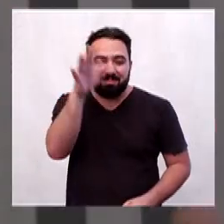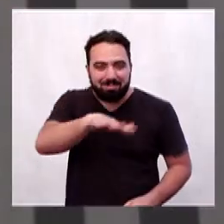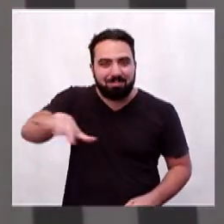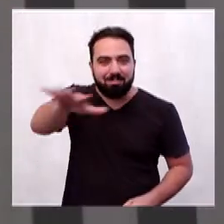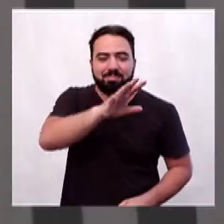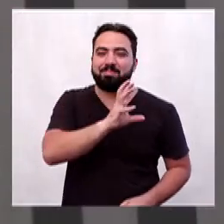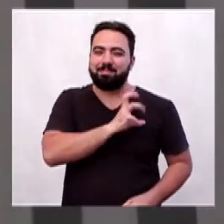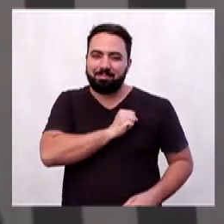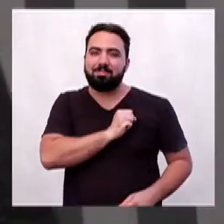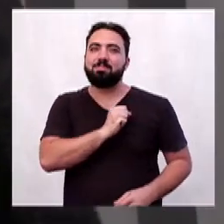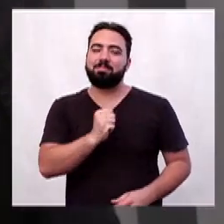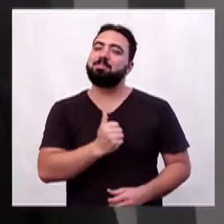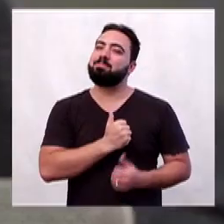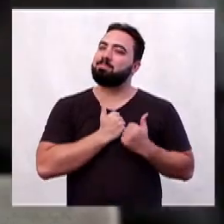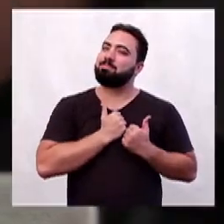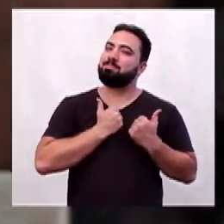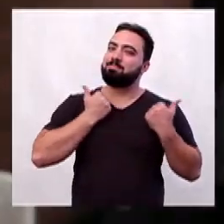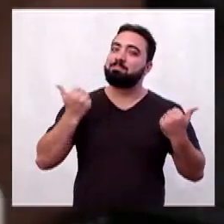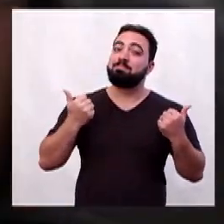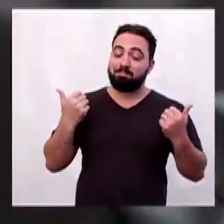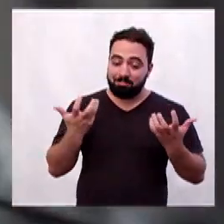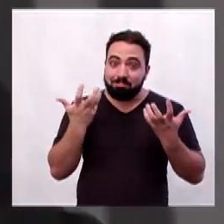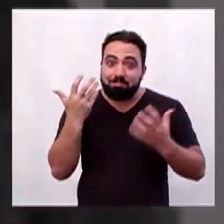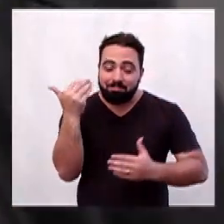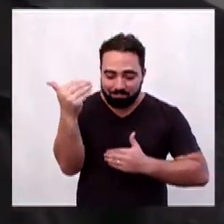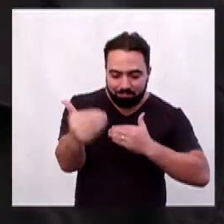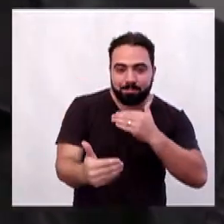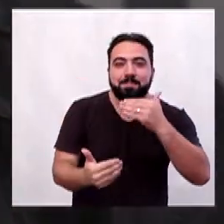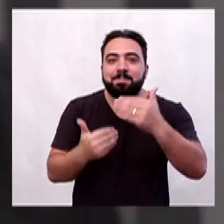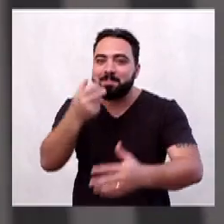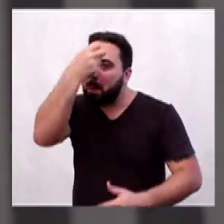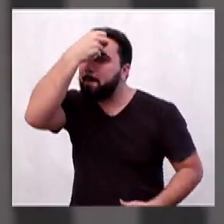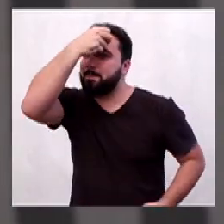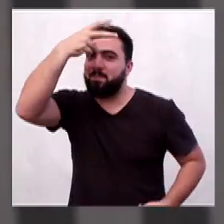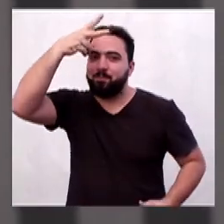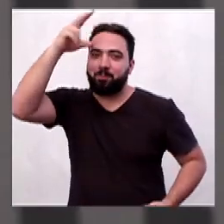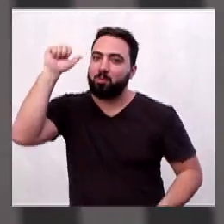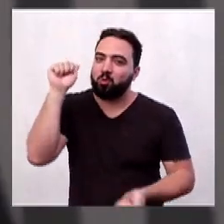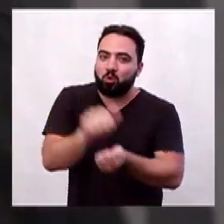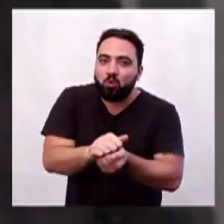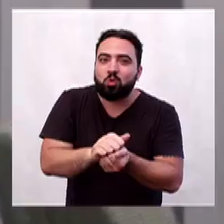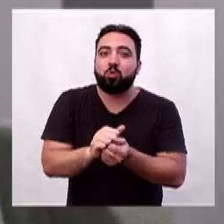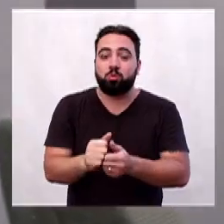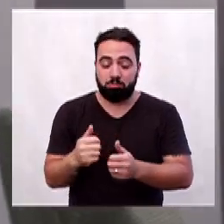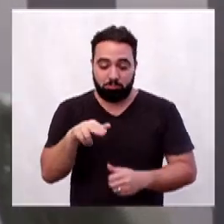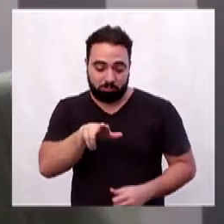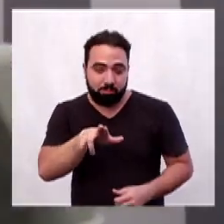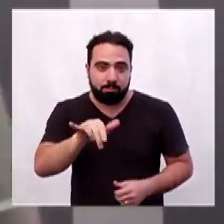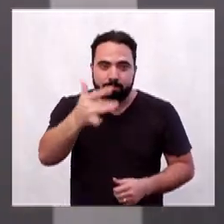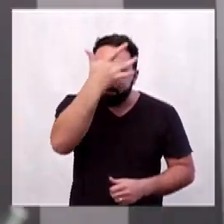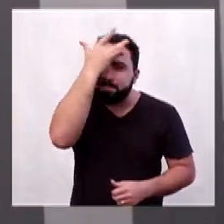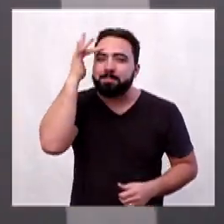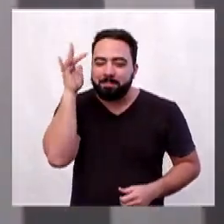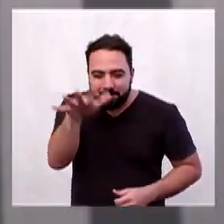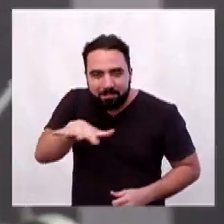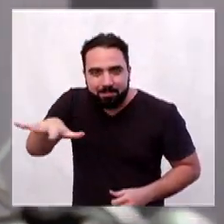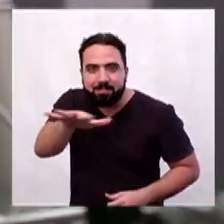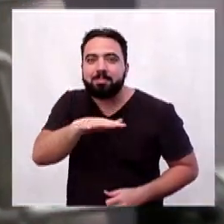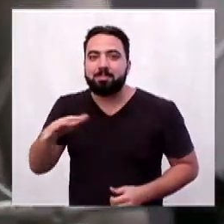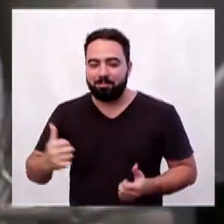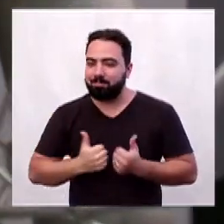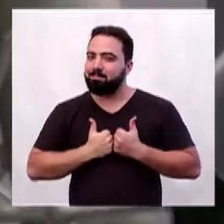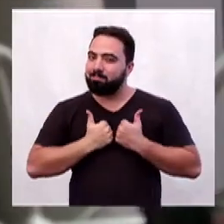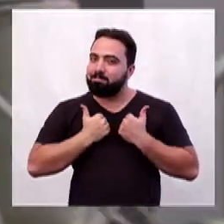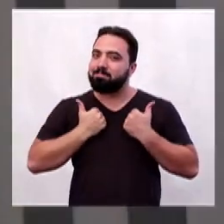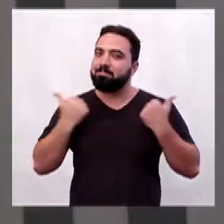Iguaçuano com amor bate no peito. Quero avançar com Burnier, o meu prefeito. Iguaçuano com amor